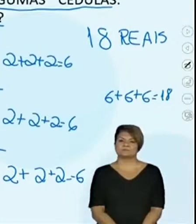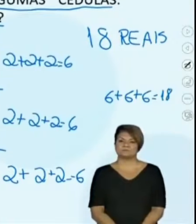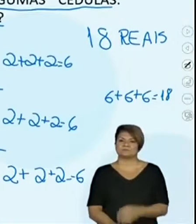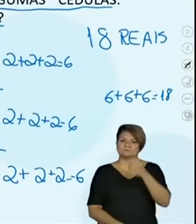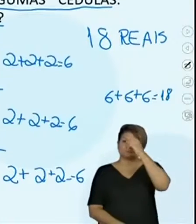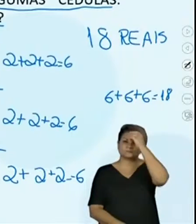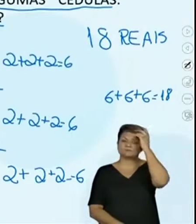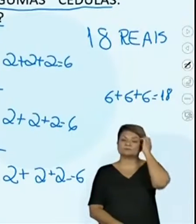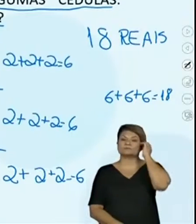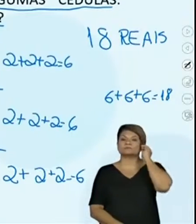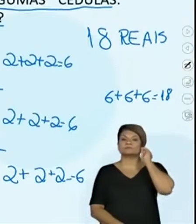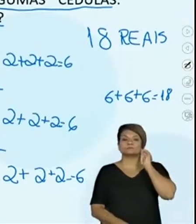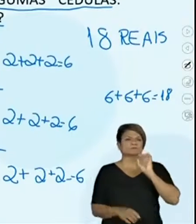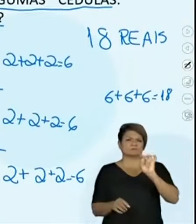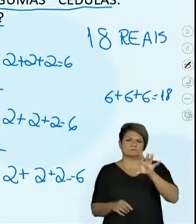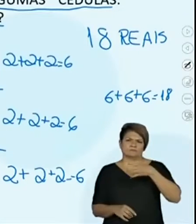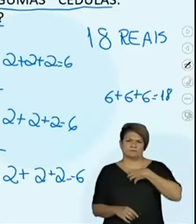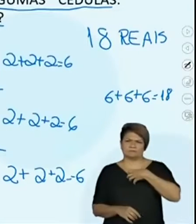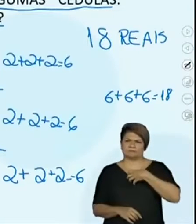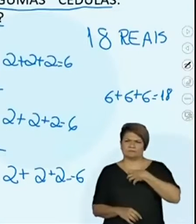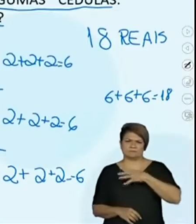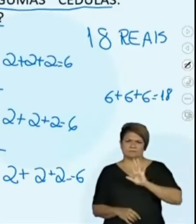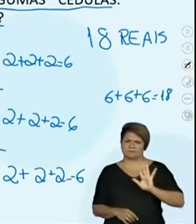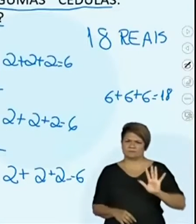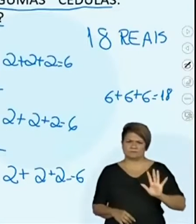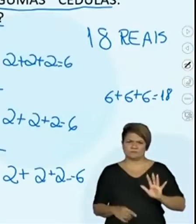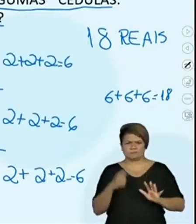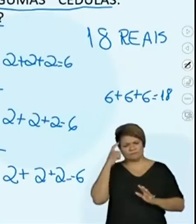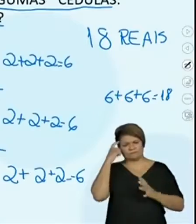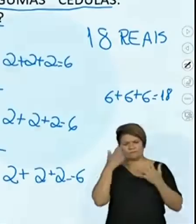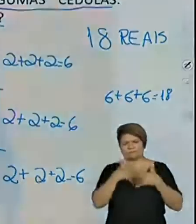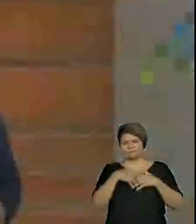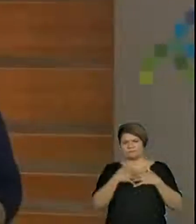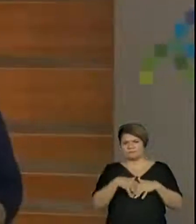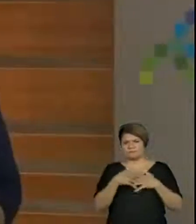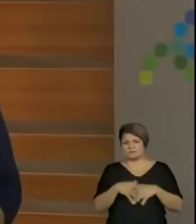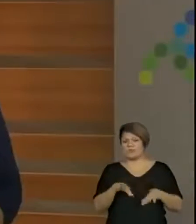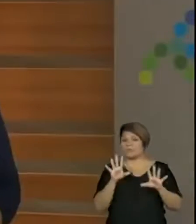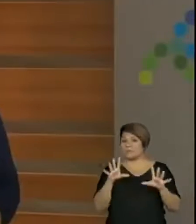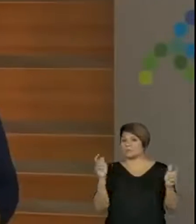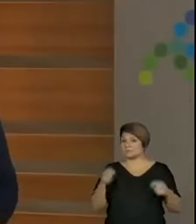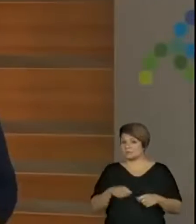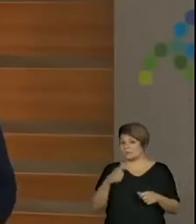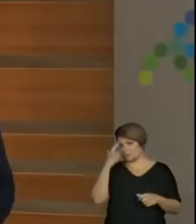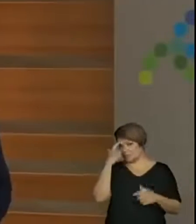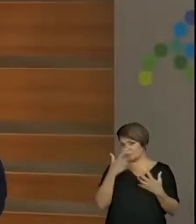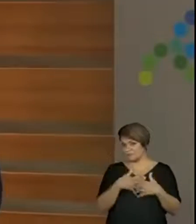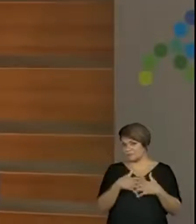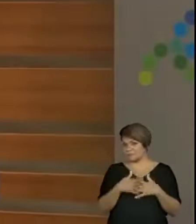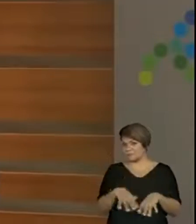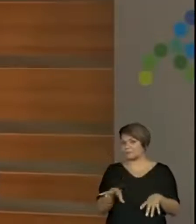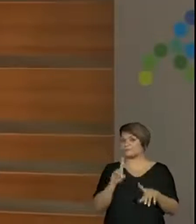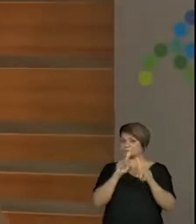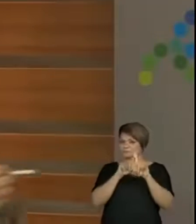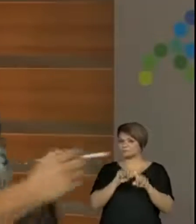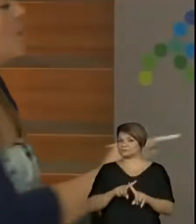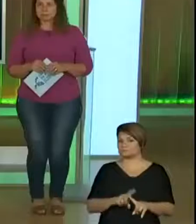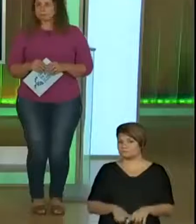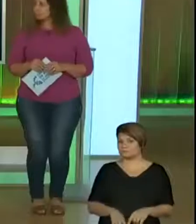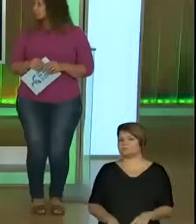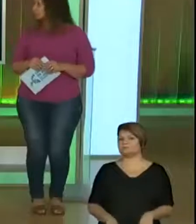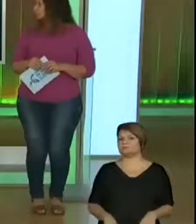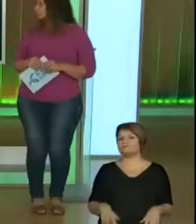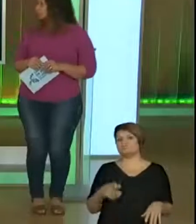Uma maneira. É só uma maneira, tá? Uma maneira de pensar. Mas a gente pode pensar na multiplicação, que foi aquilo que a gente fez